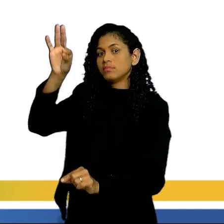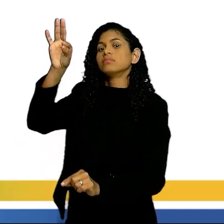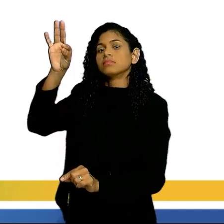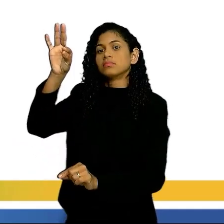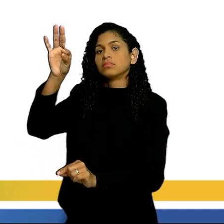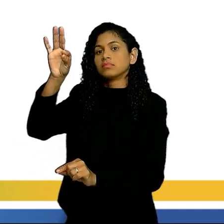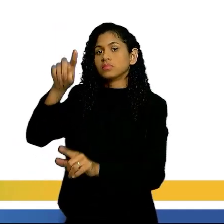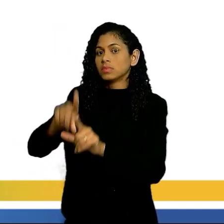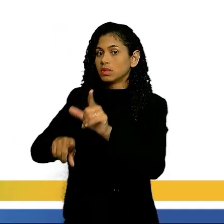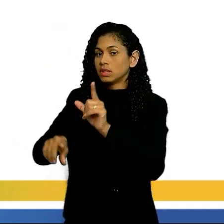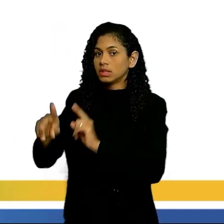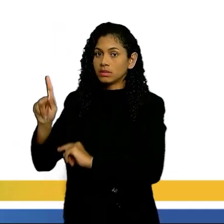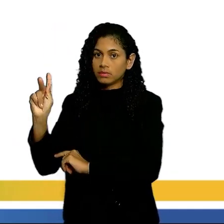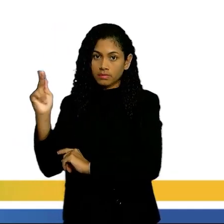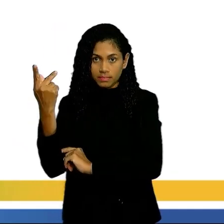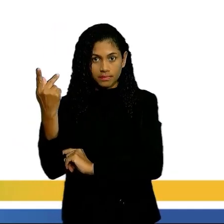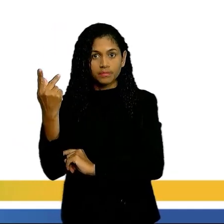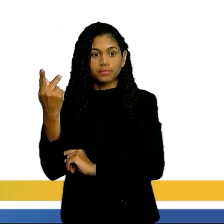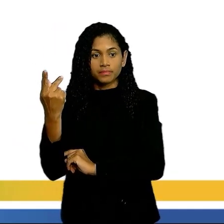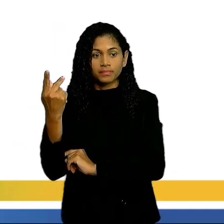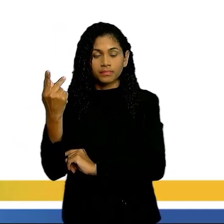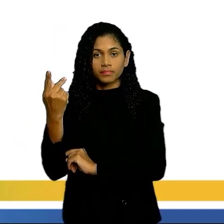H.